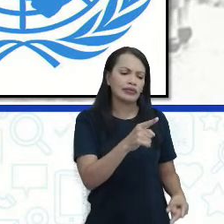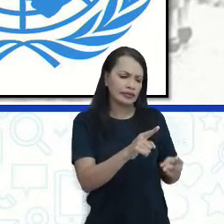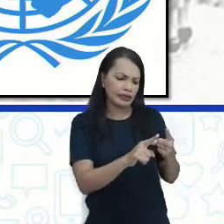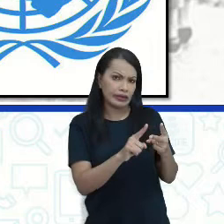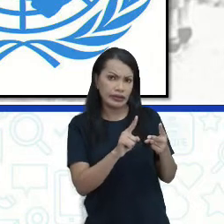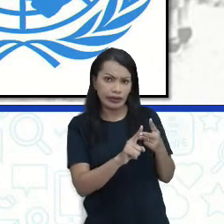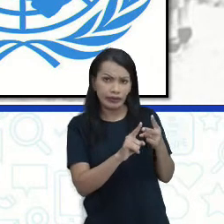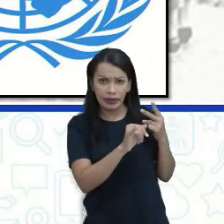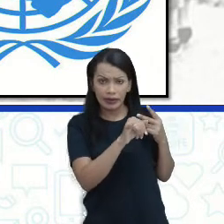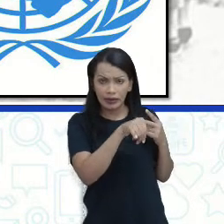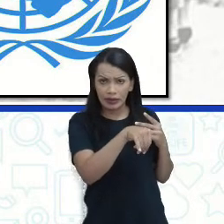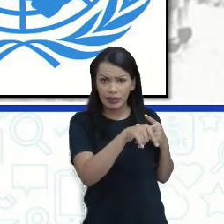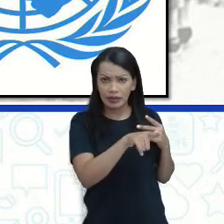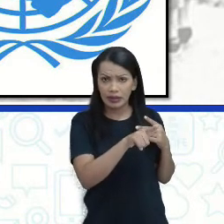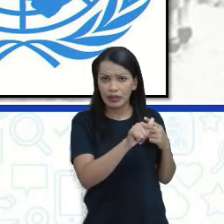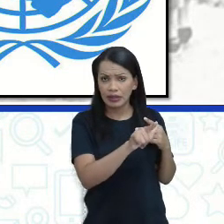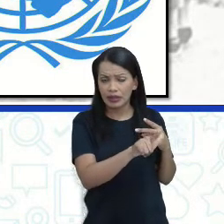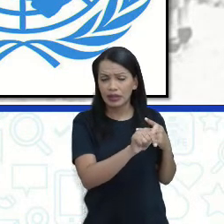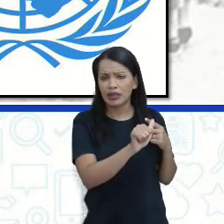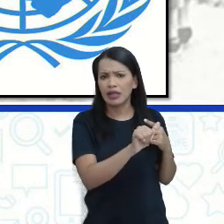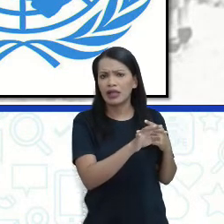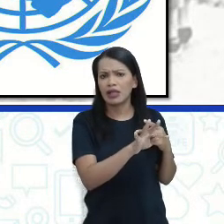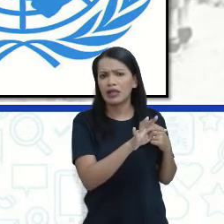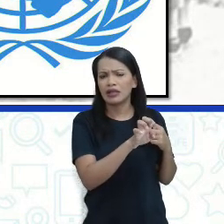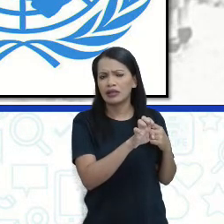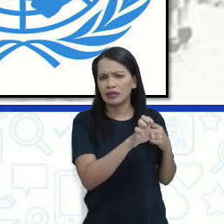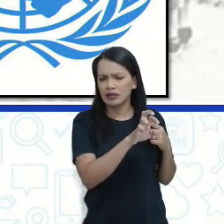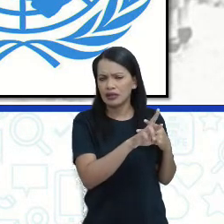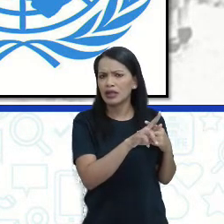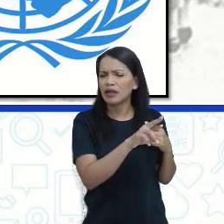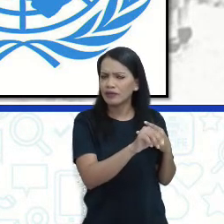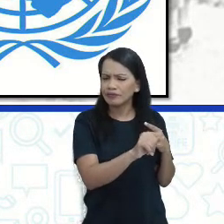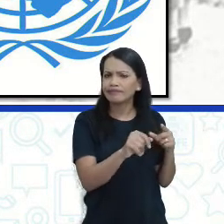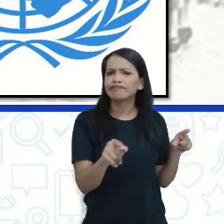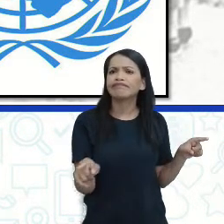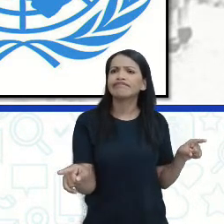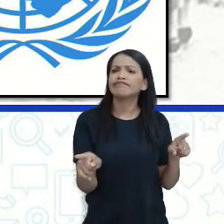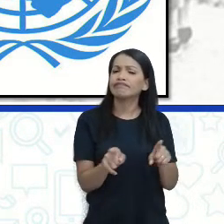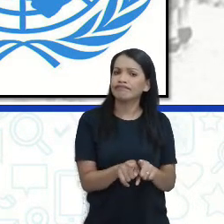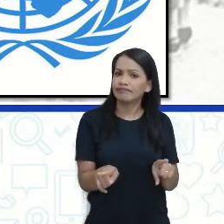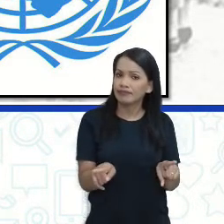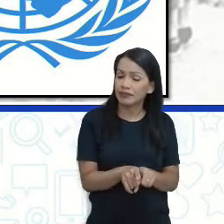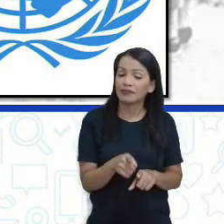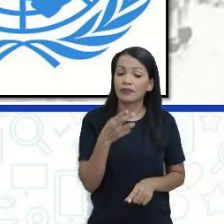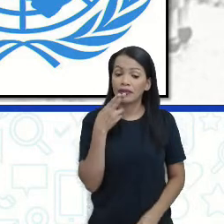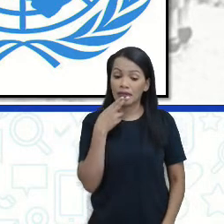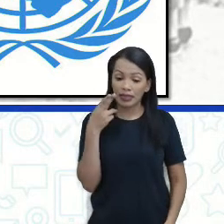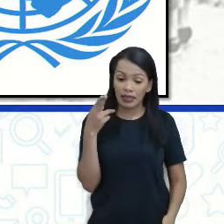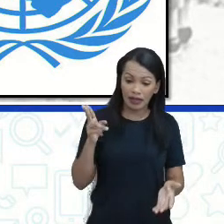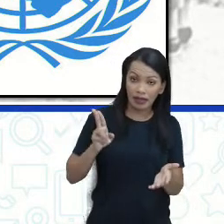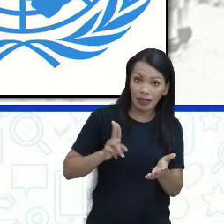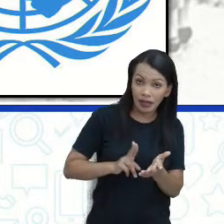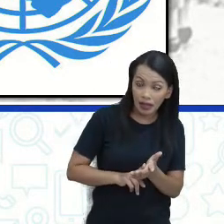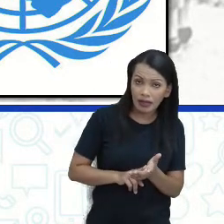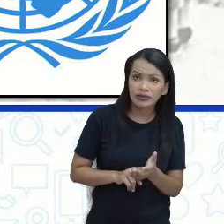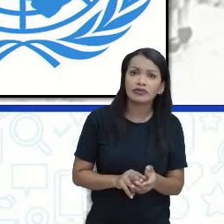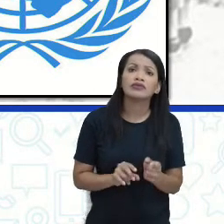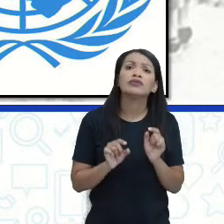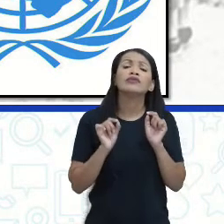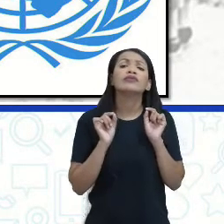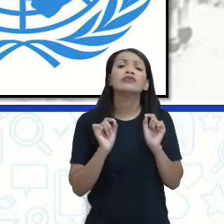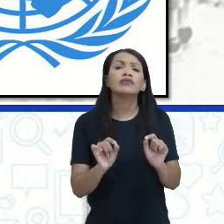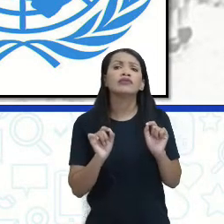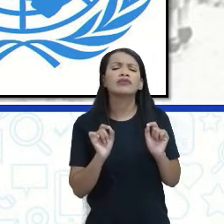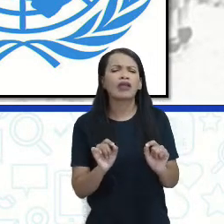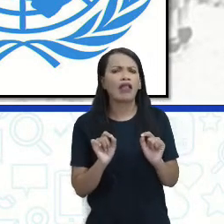a Inglaterra, né? E, ao mesmo tempo, essa carta ela seria